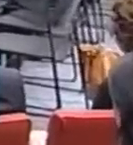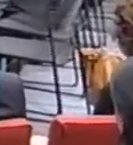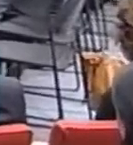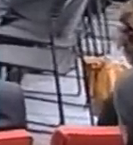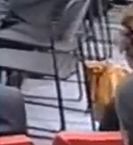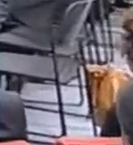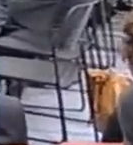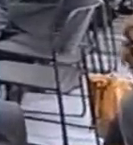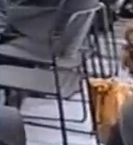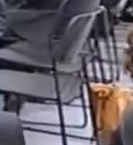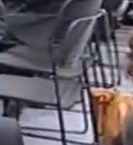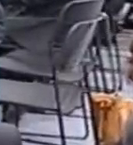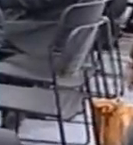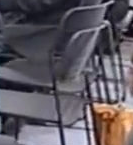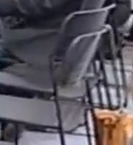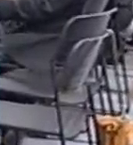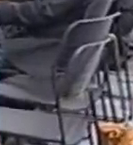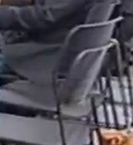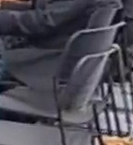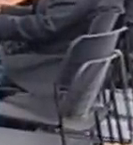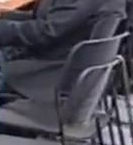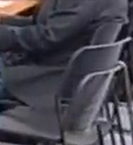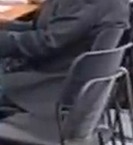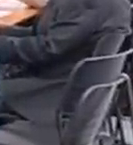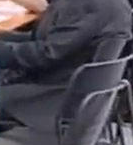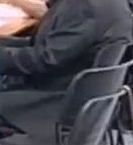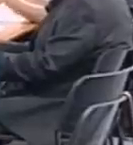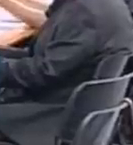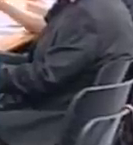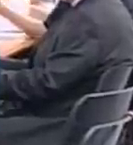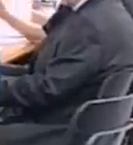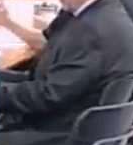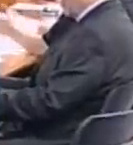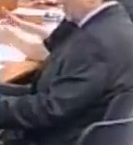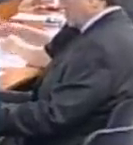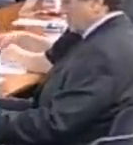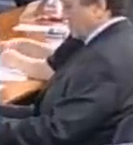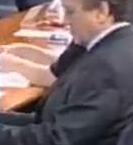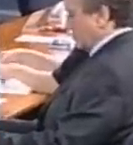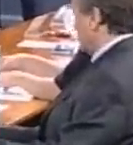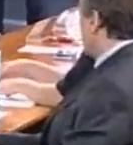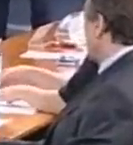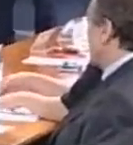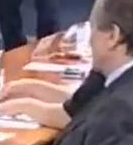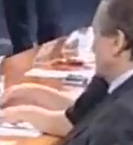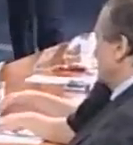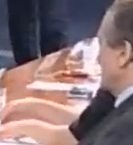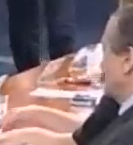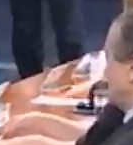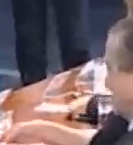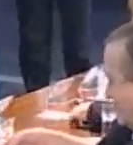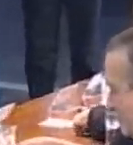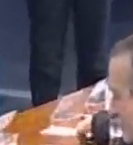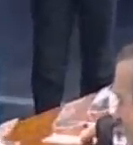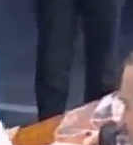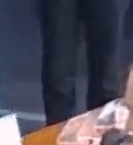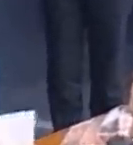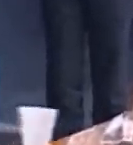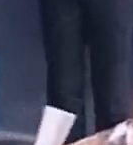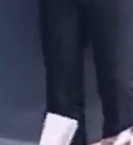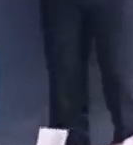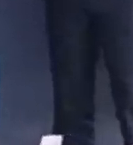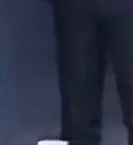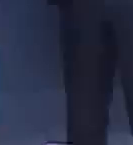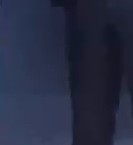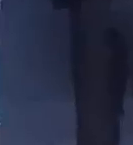aqui eu Ministro nós estamos juntos e vamos fazer a apresentação conjuntamente é porque já na última